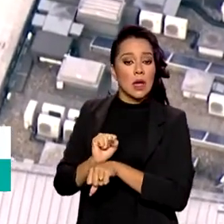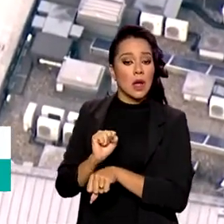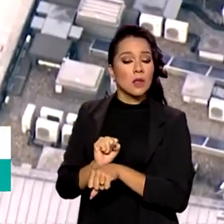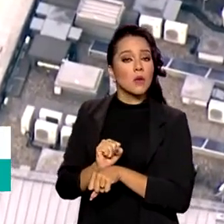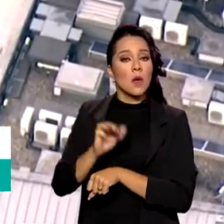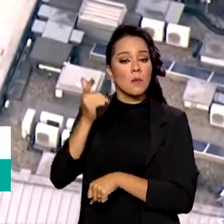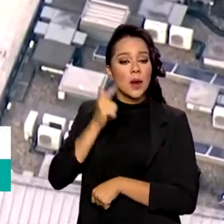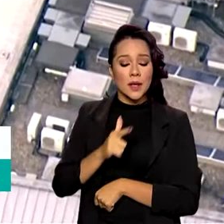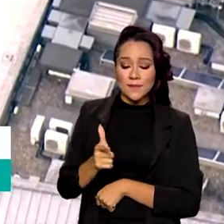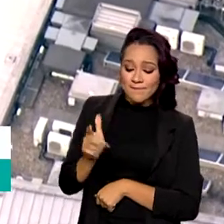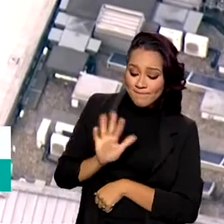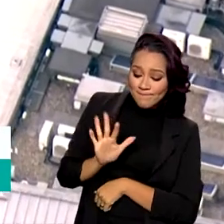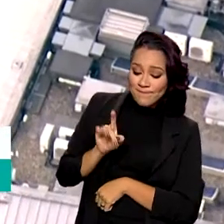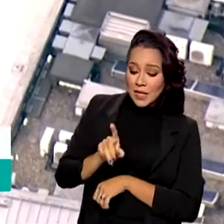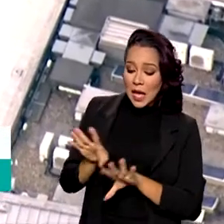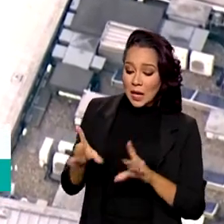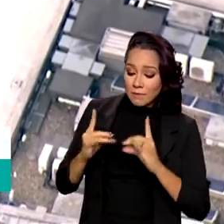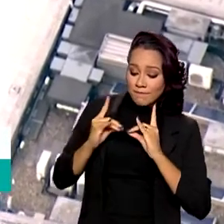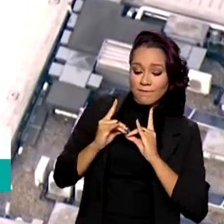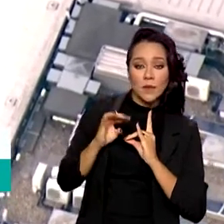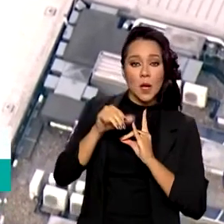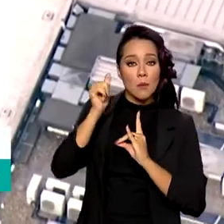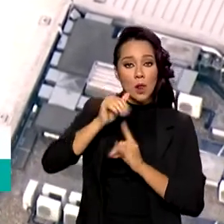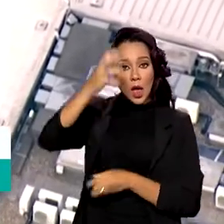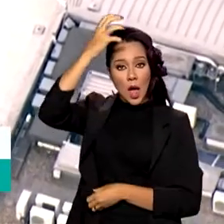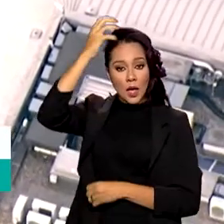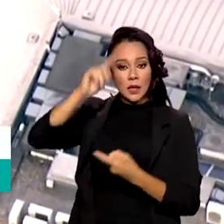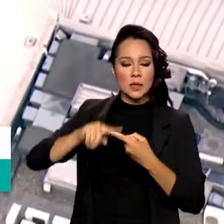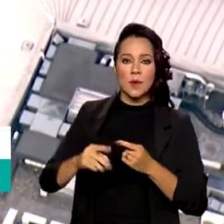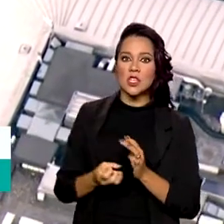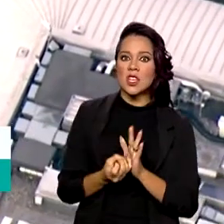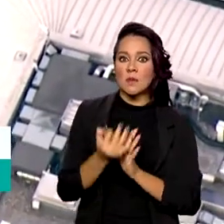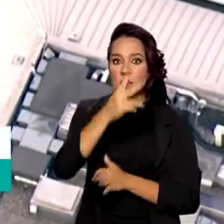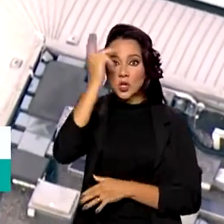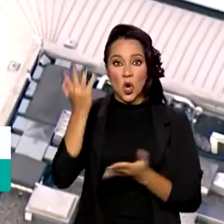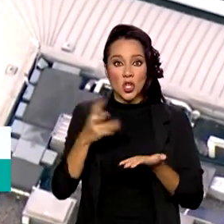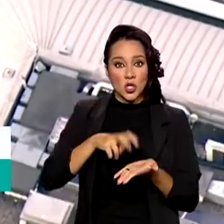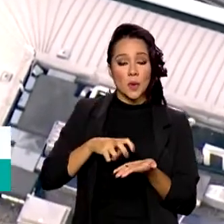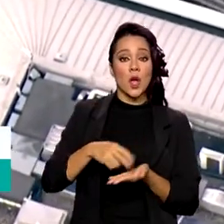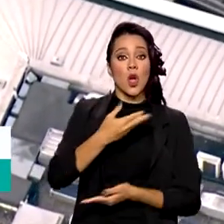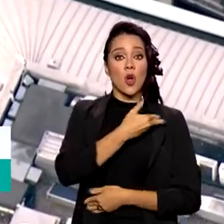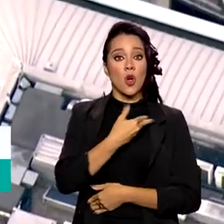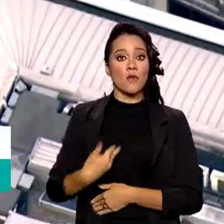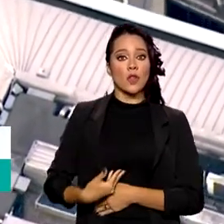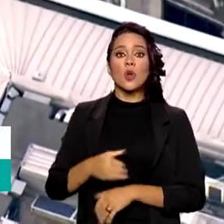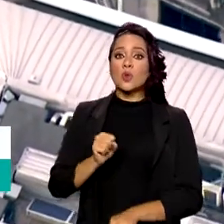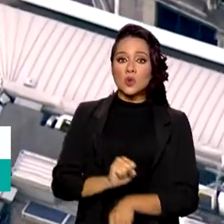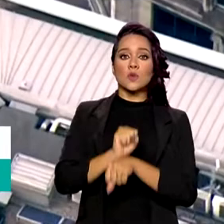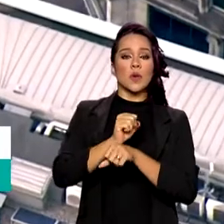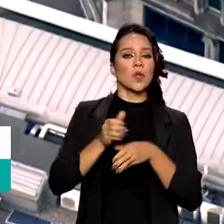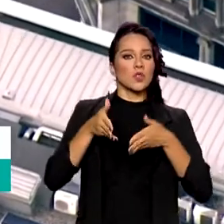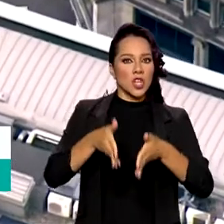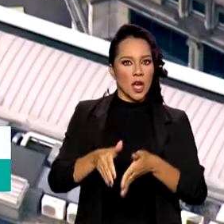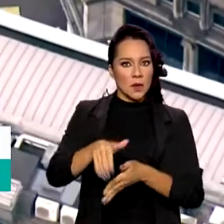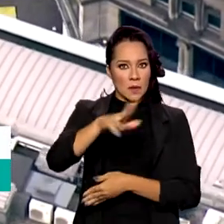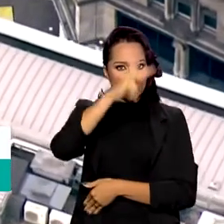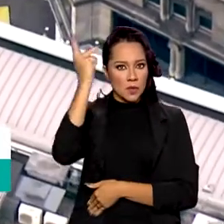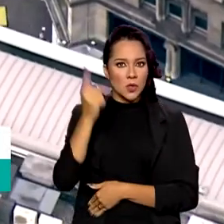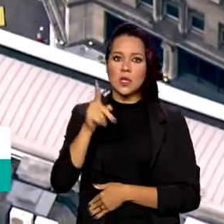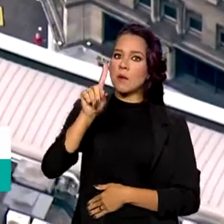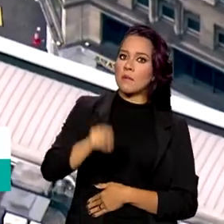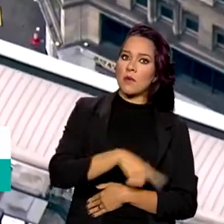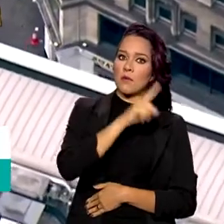para dar um último adeus a monarca é tanta gente que nessa manhã o governo Suspendeu a chegada de mais pessoas